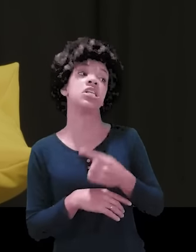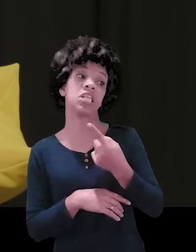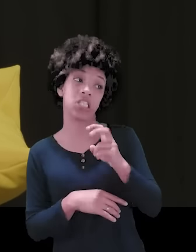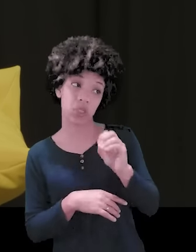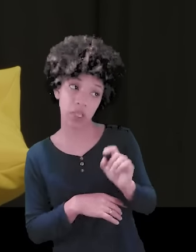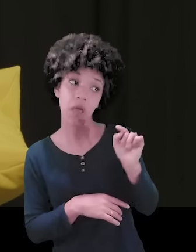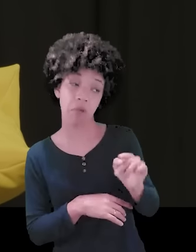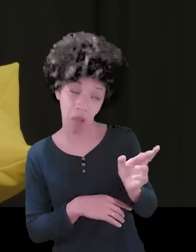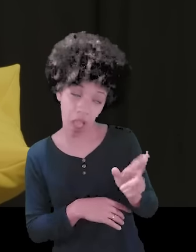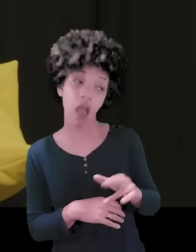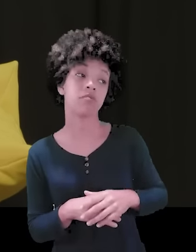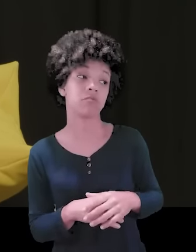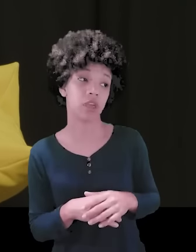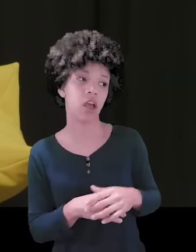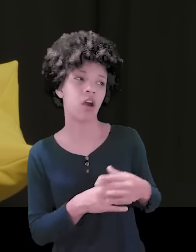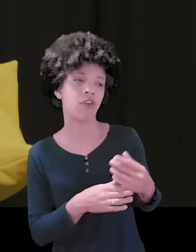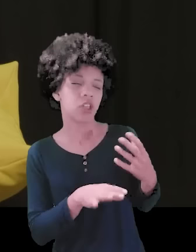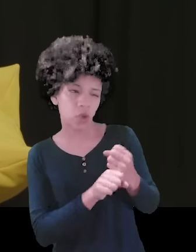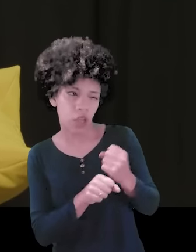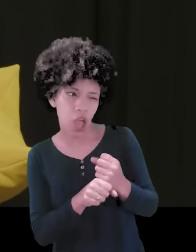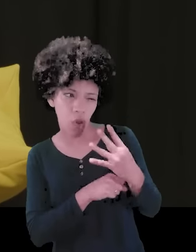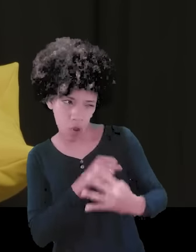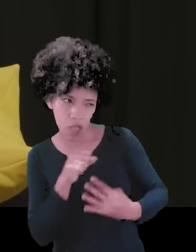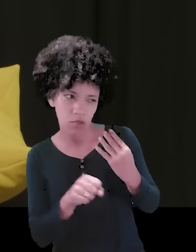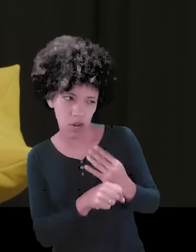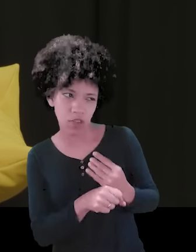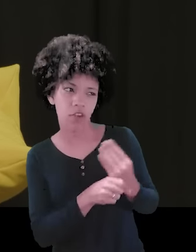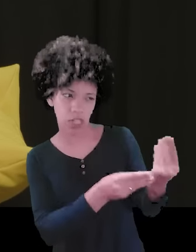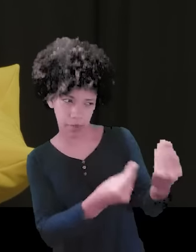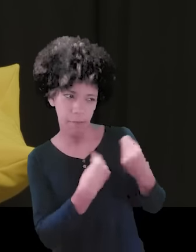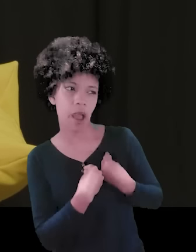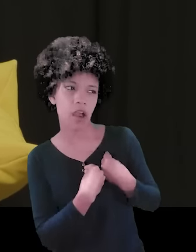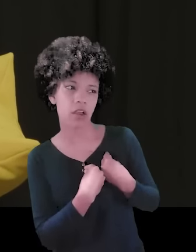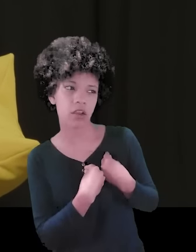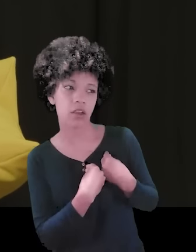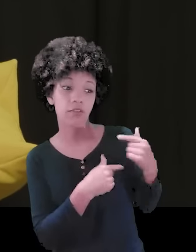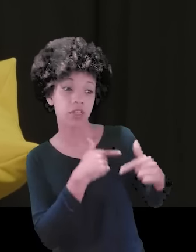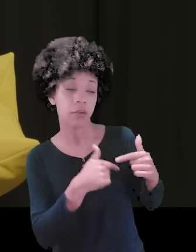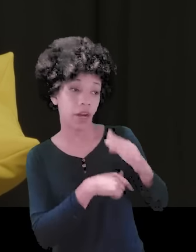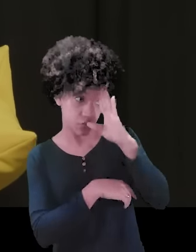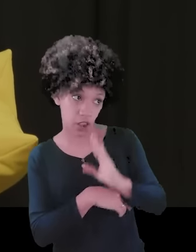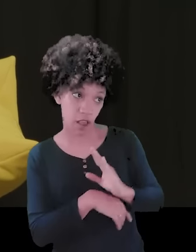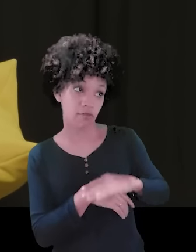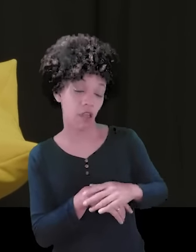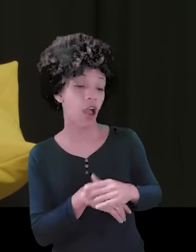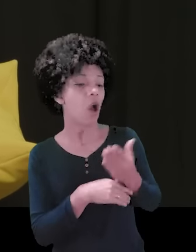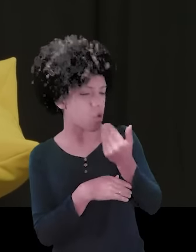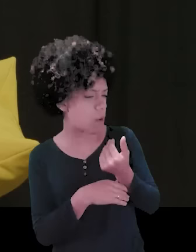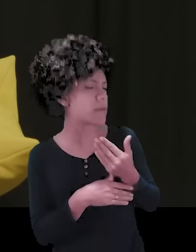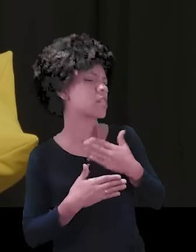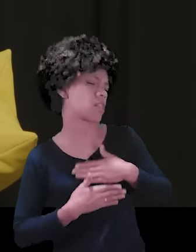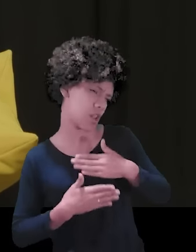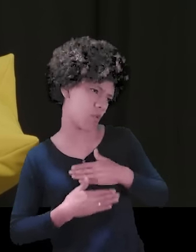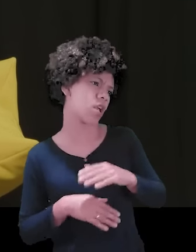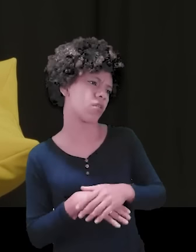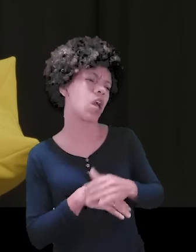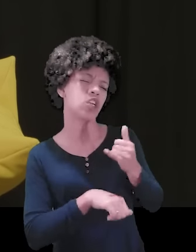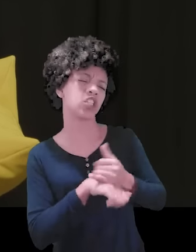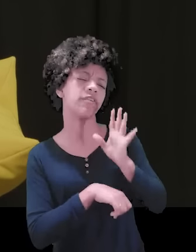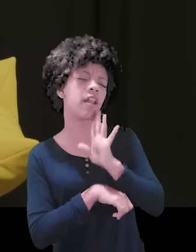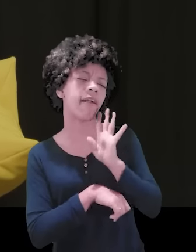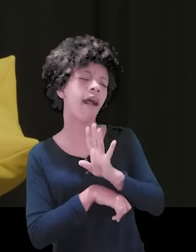150 mil reais Vamos fazer uma continha aqui em quatro anos você me paga isso a gente trabalha de graça eu te dou comida Fica tranquilo seus